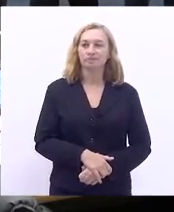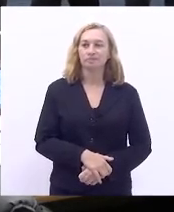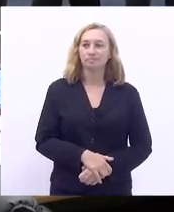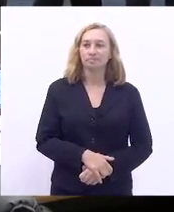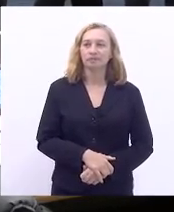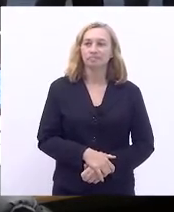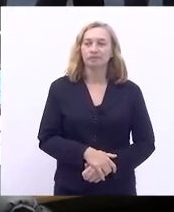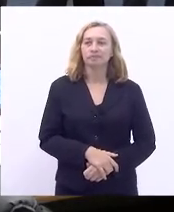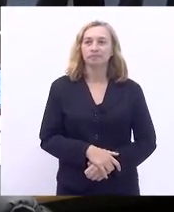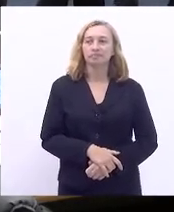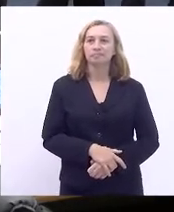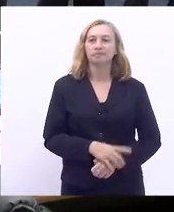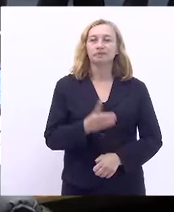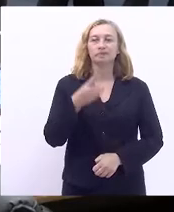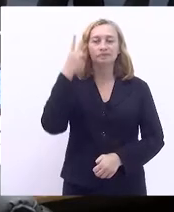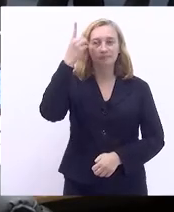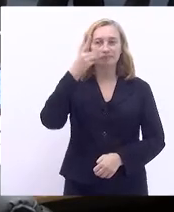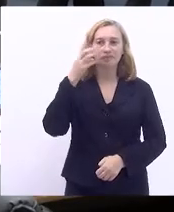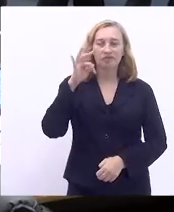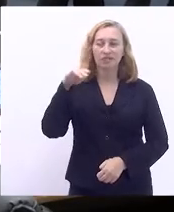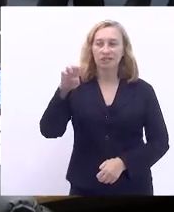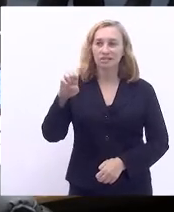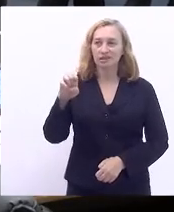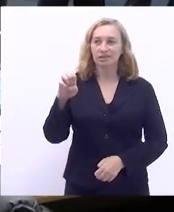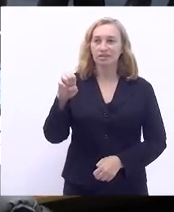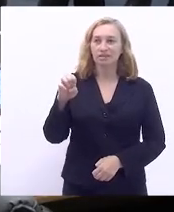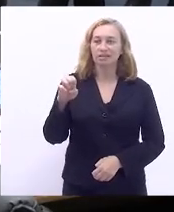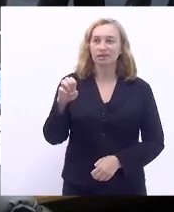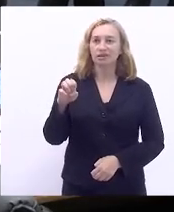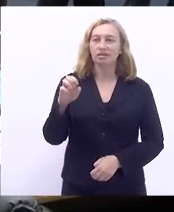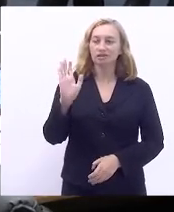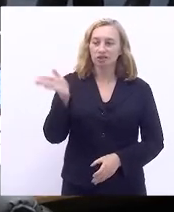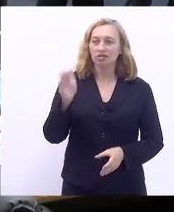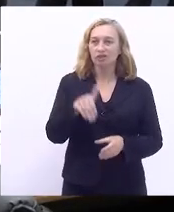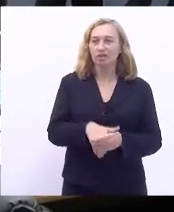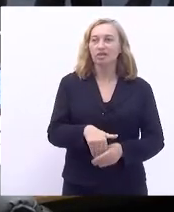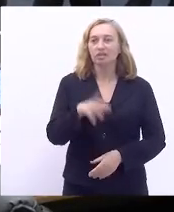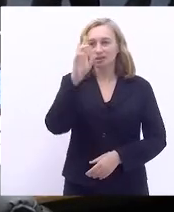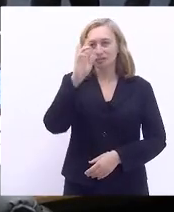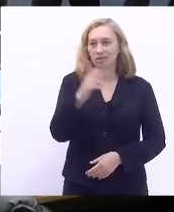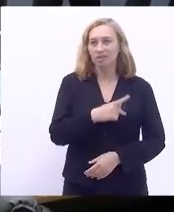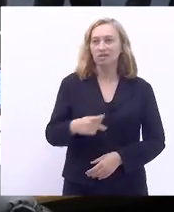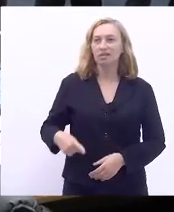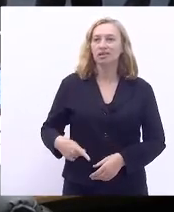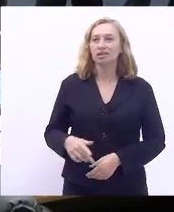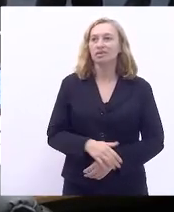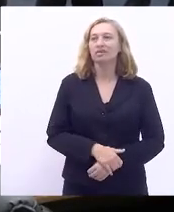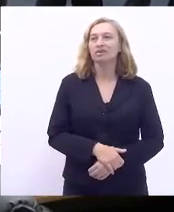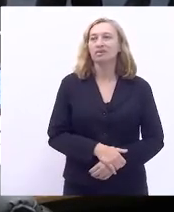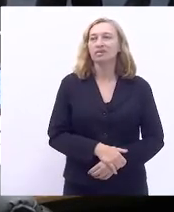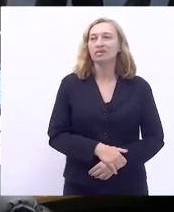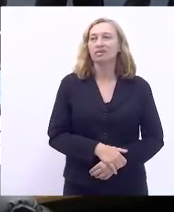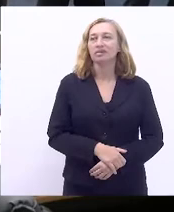Deputada Franciane Mota. Serafine, presidente, já votei. Flávio Serafine,